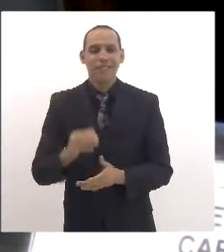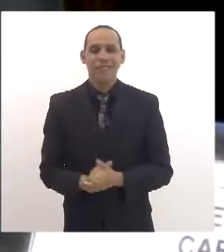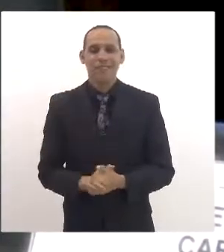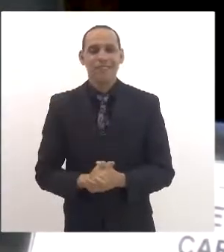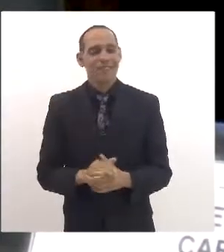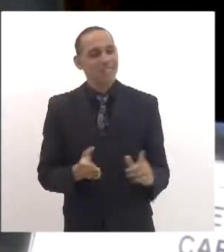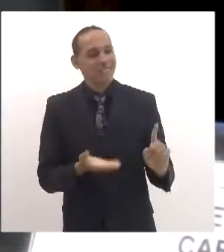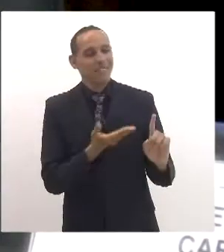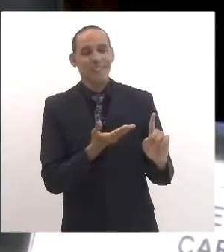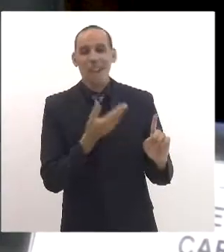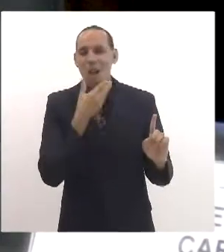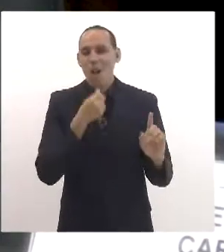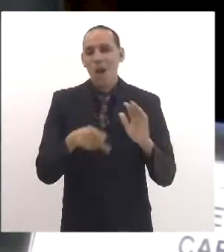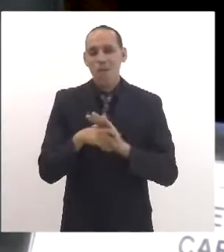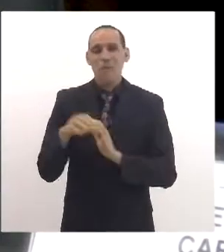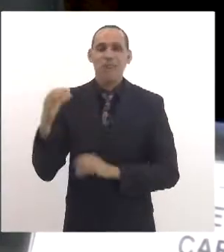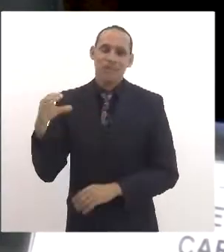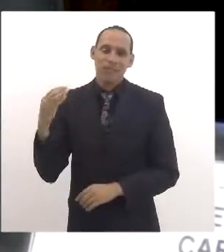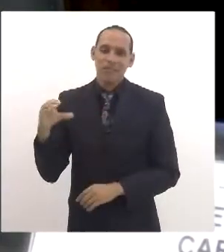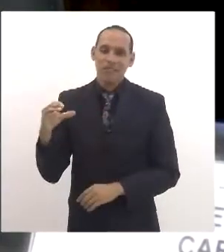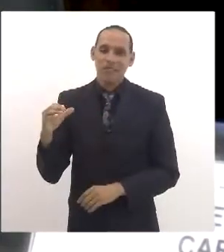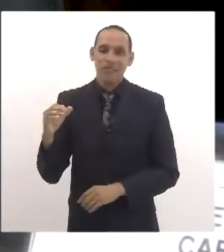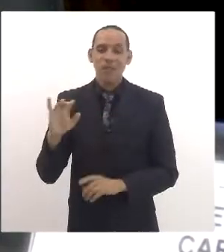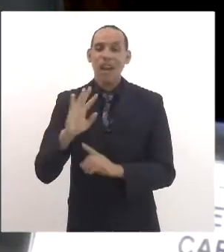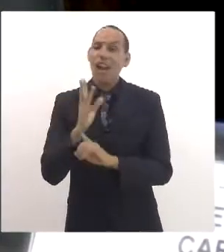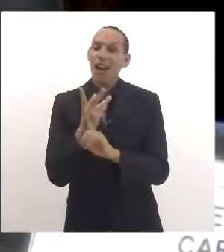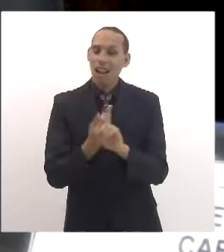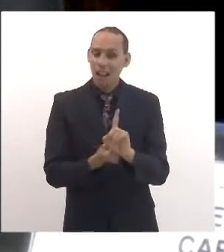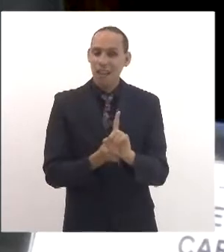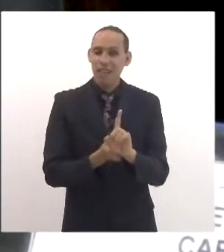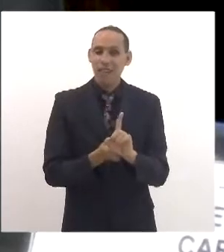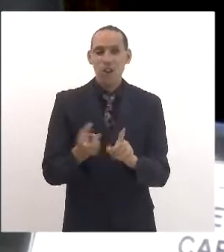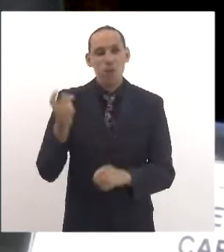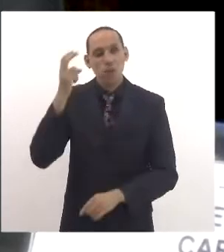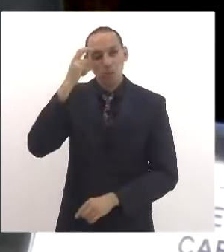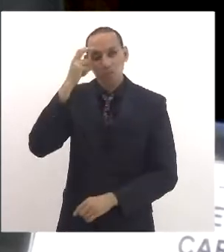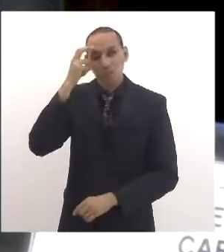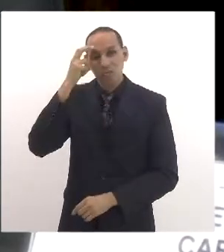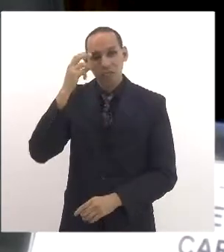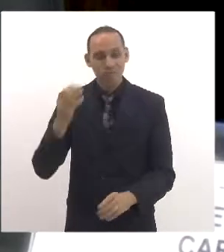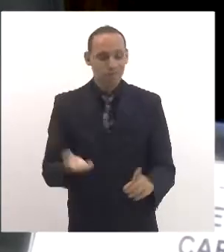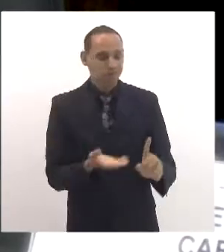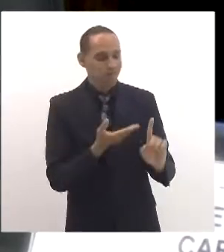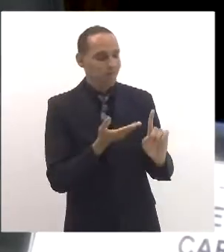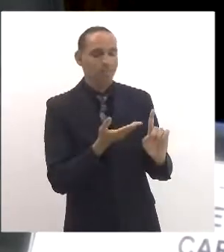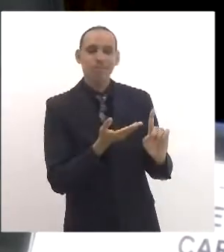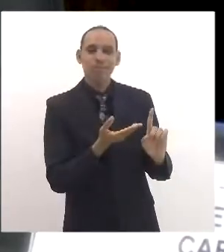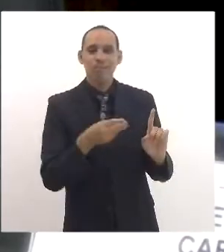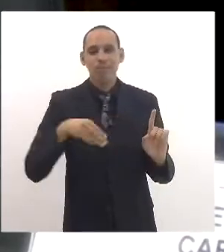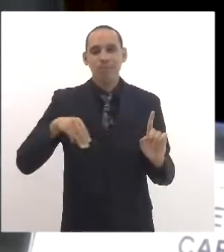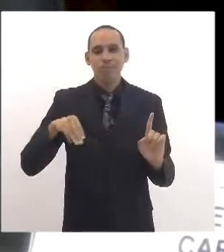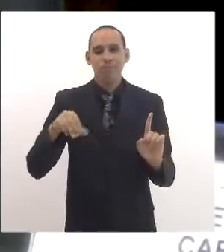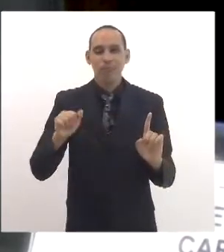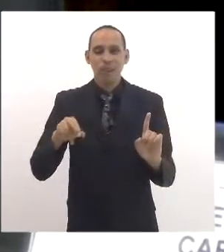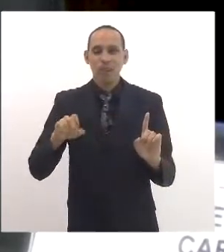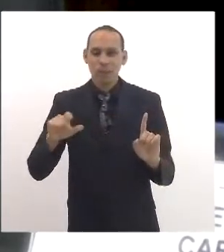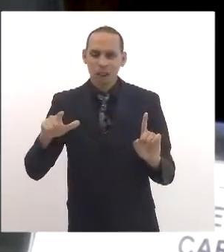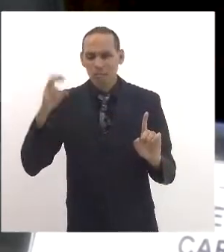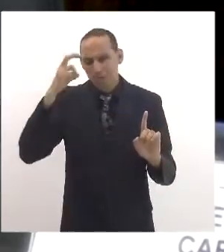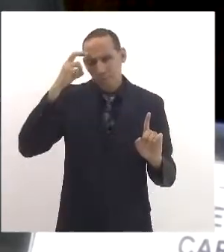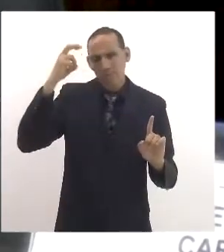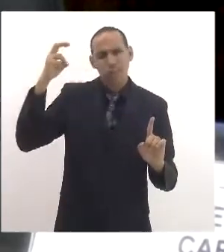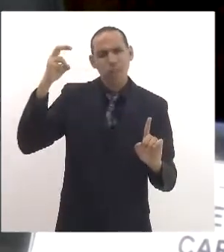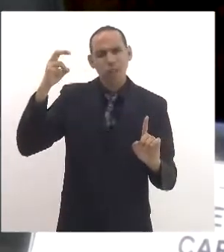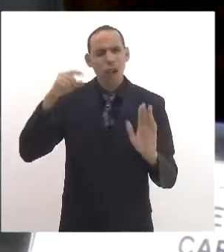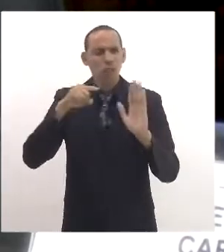Manuel Heitor é um homem da ciência, das artes, da cultura. Manuel Heitor é um intelectual, um